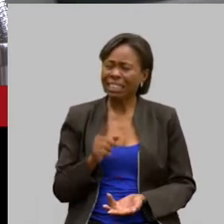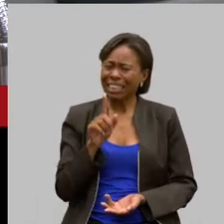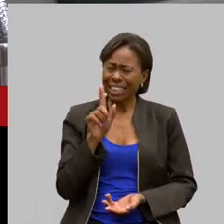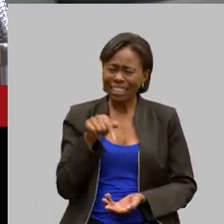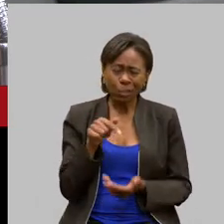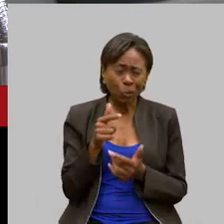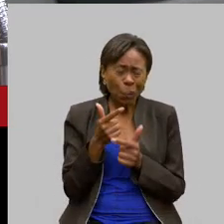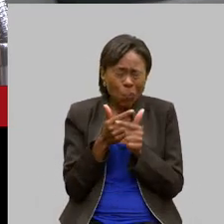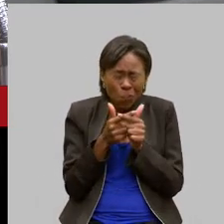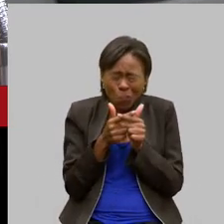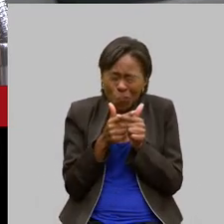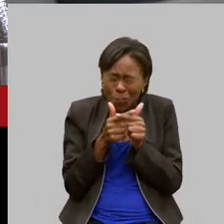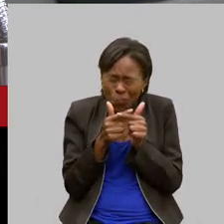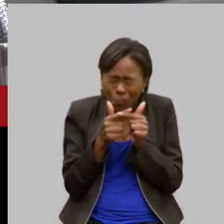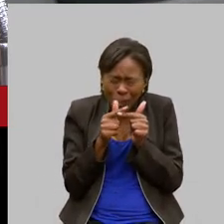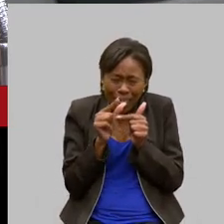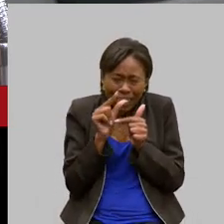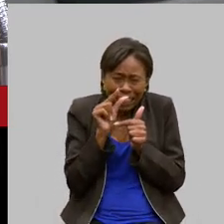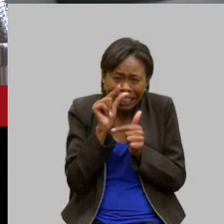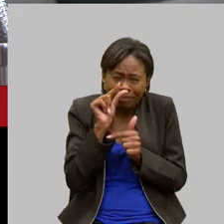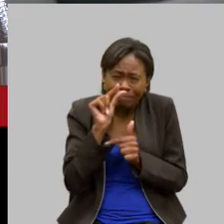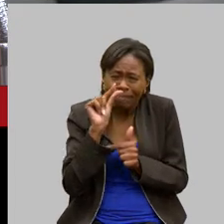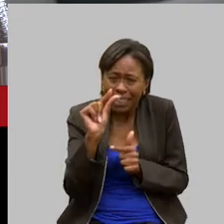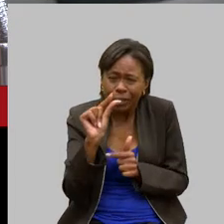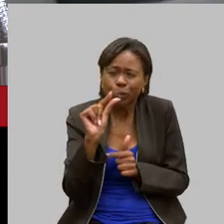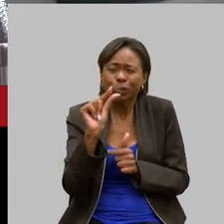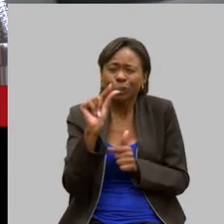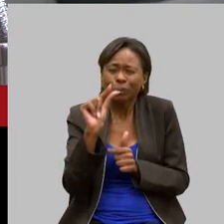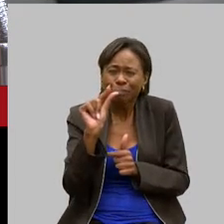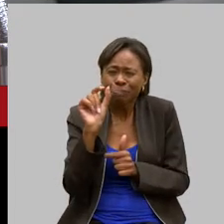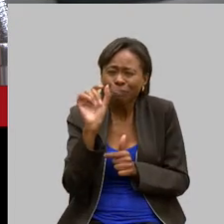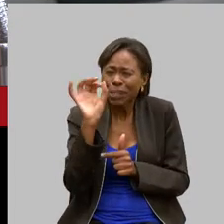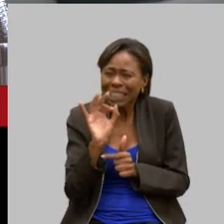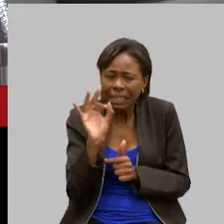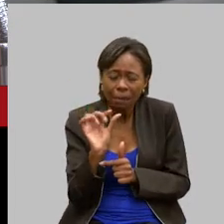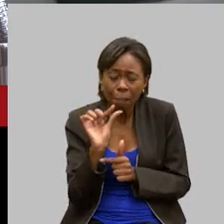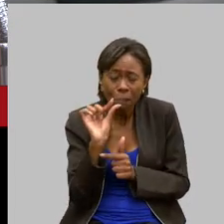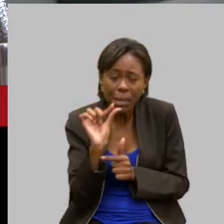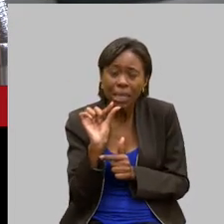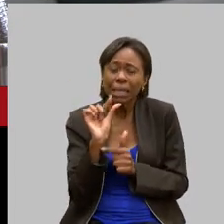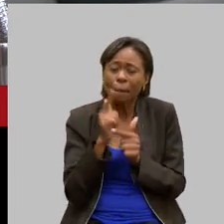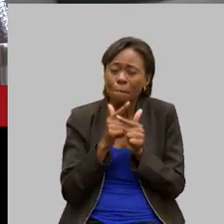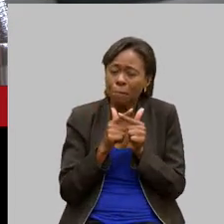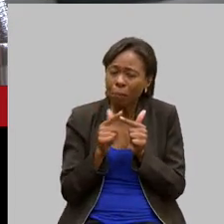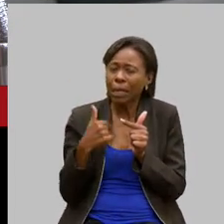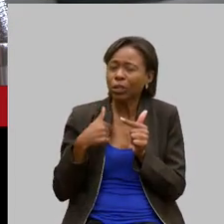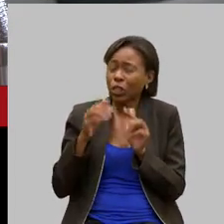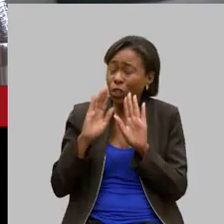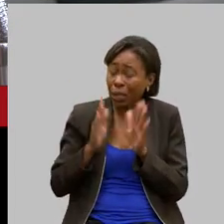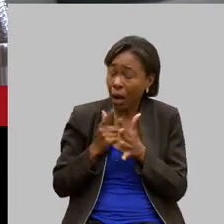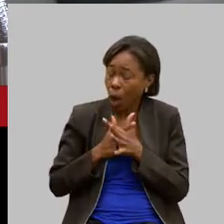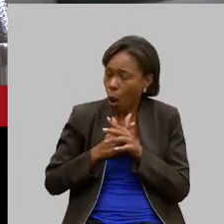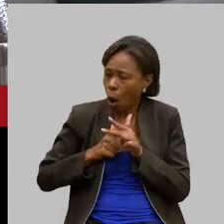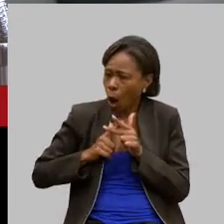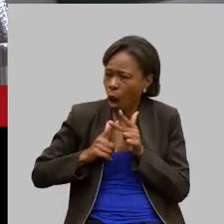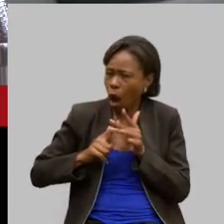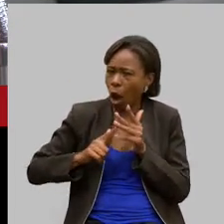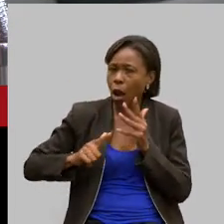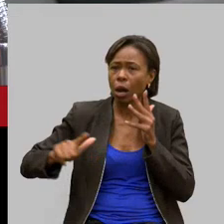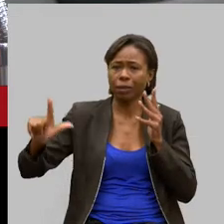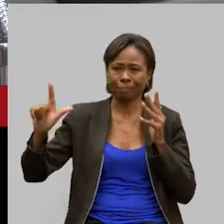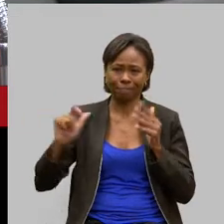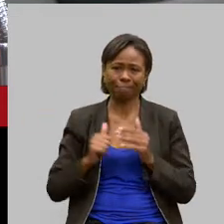0,00% do que eu já passei até hoje né a associação ela não tem eh eh